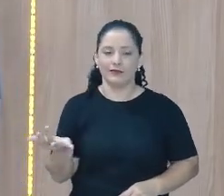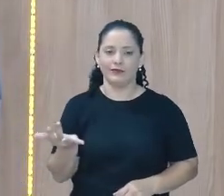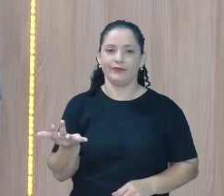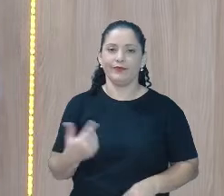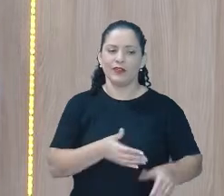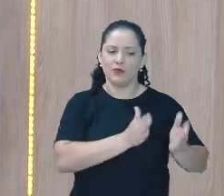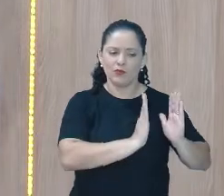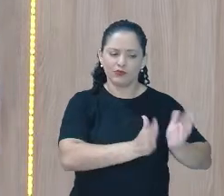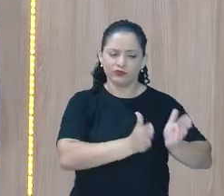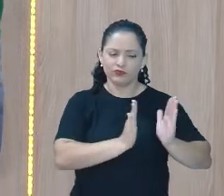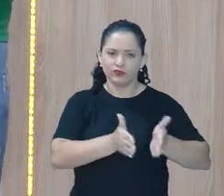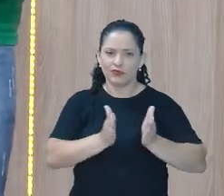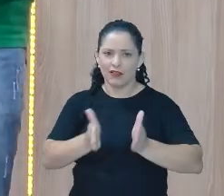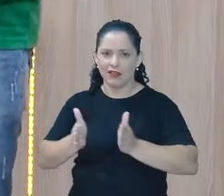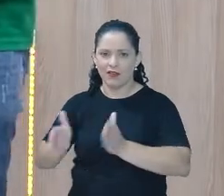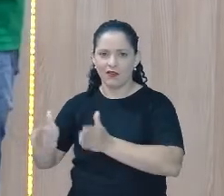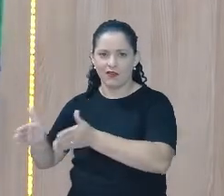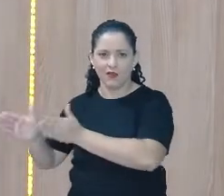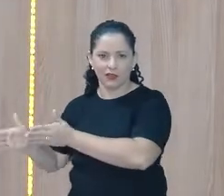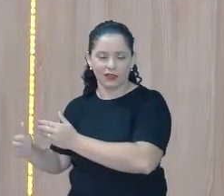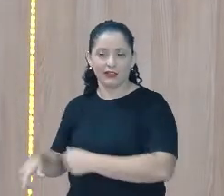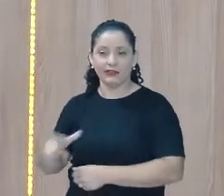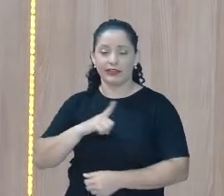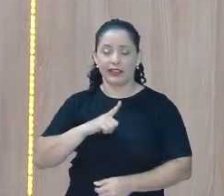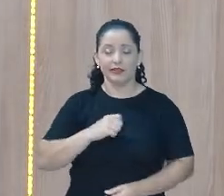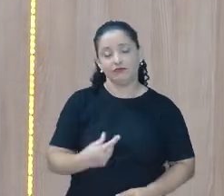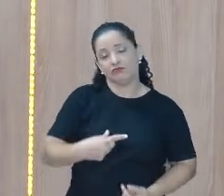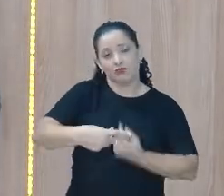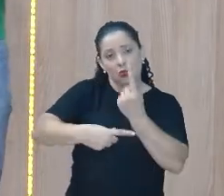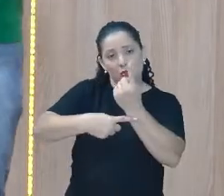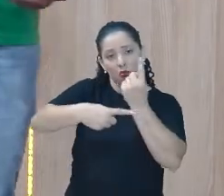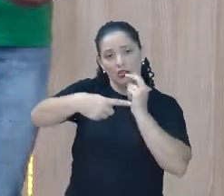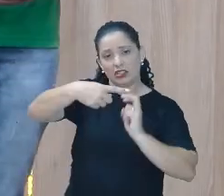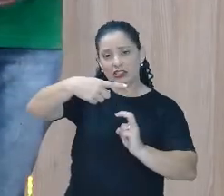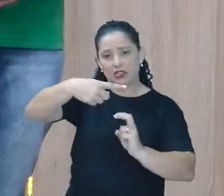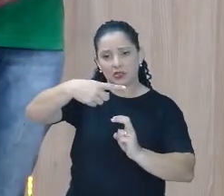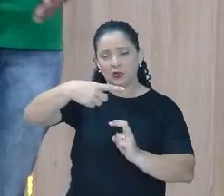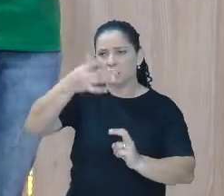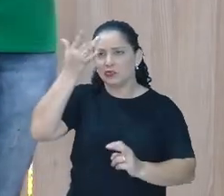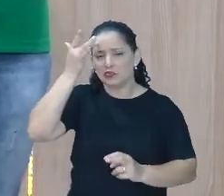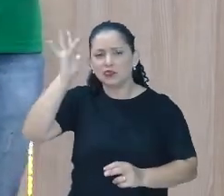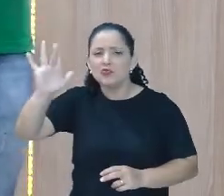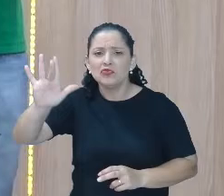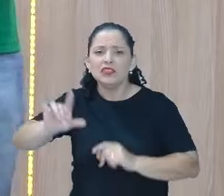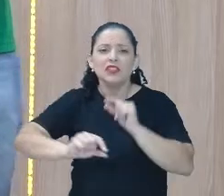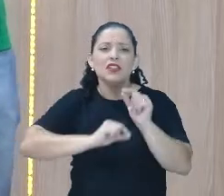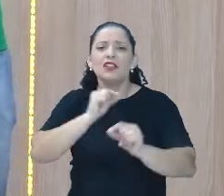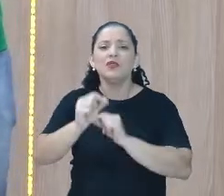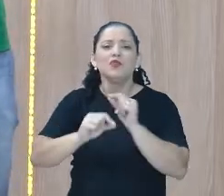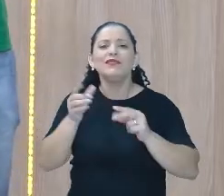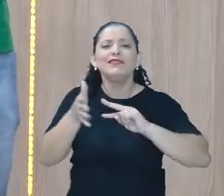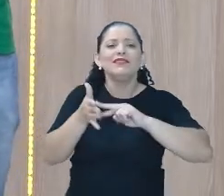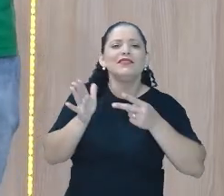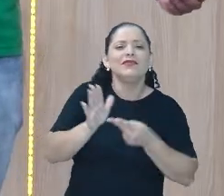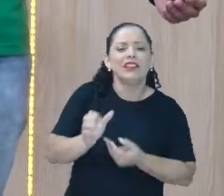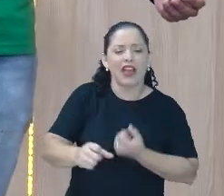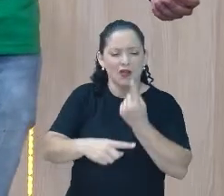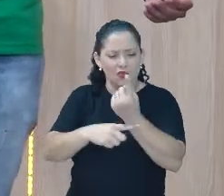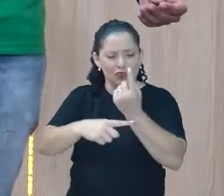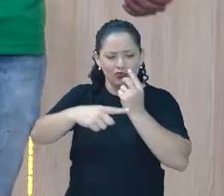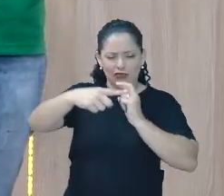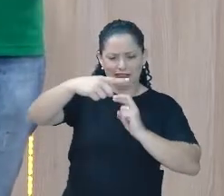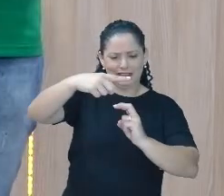uma ordem. Então, eu tenho aqui 1/5, então você pode não saber o que é que representa esse 1/5